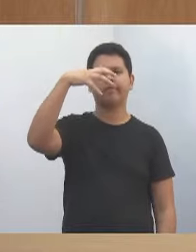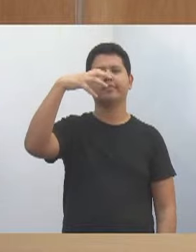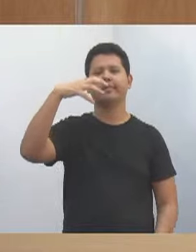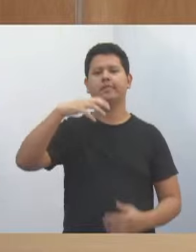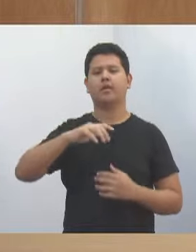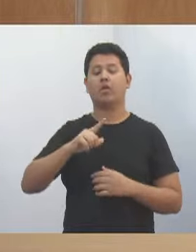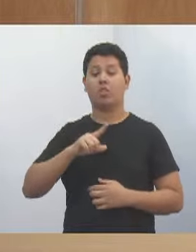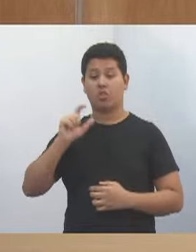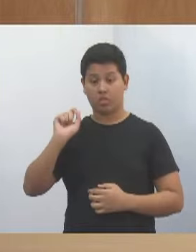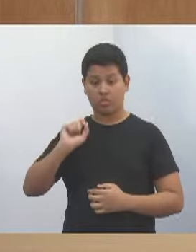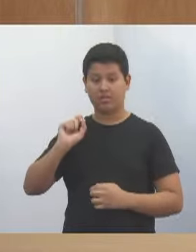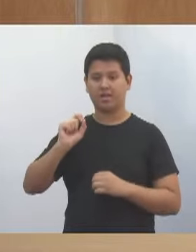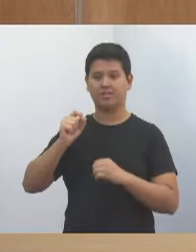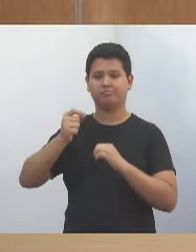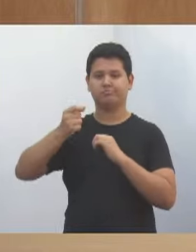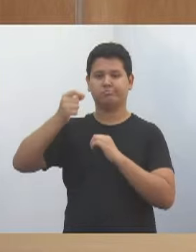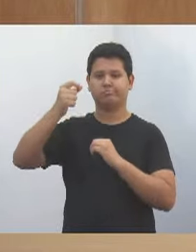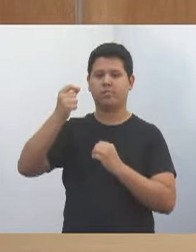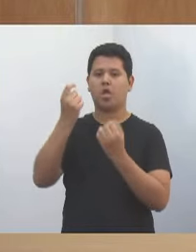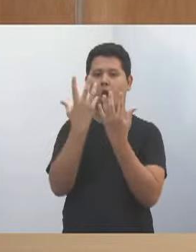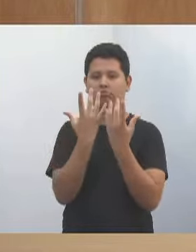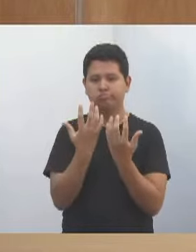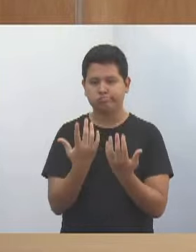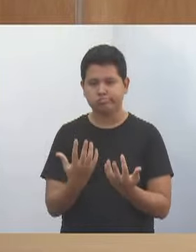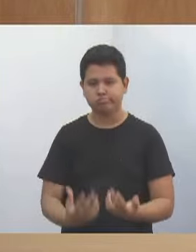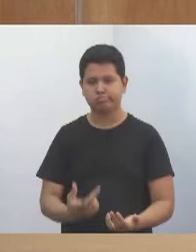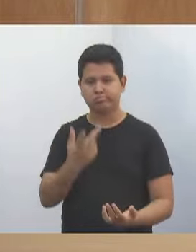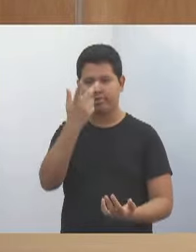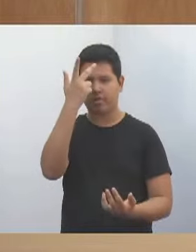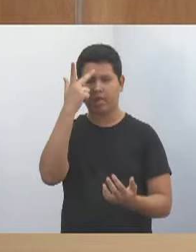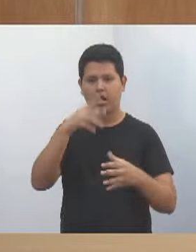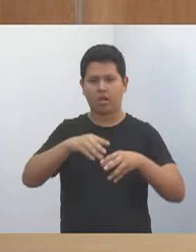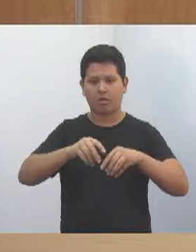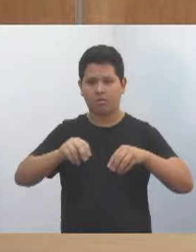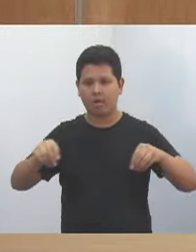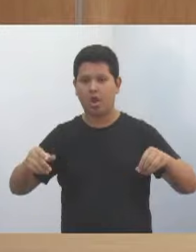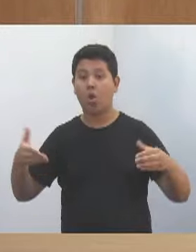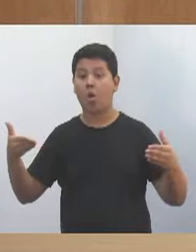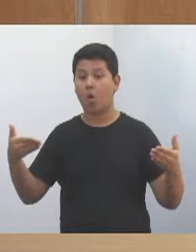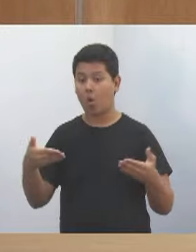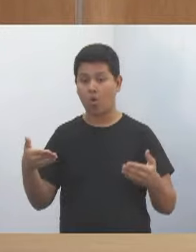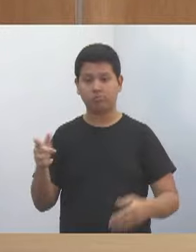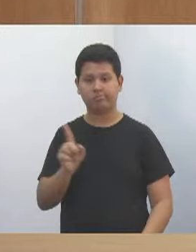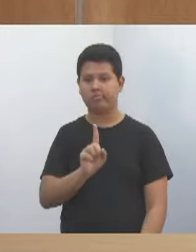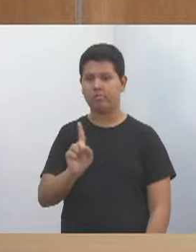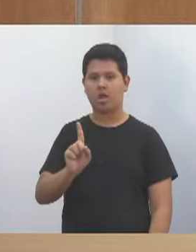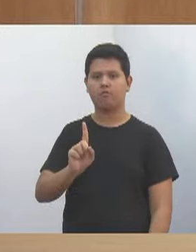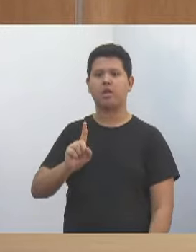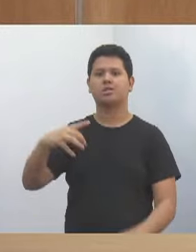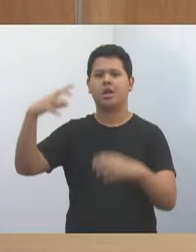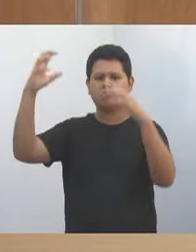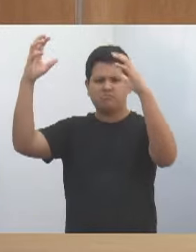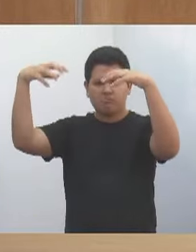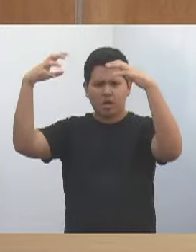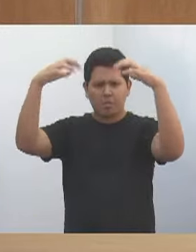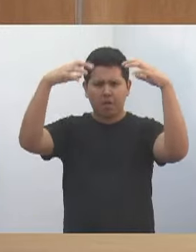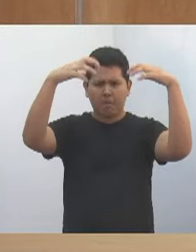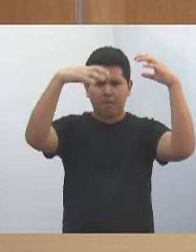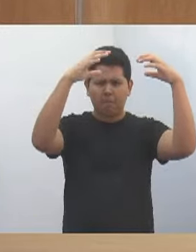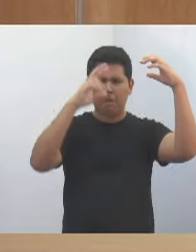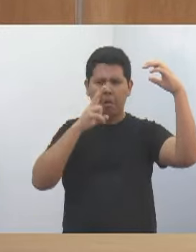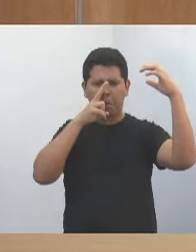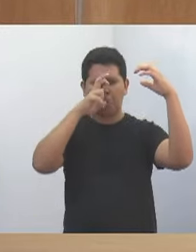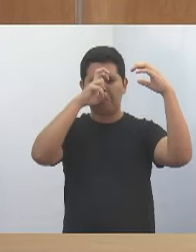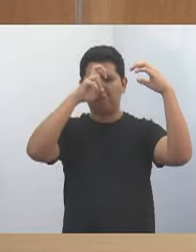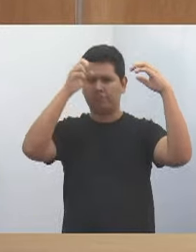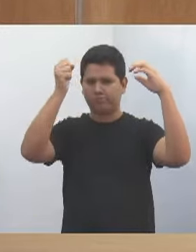fazendo com que a água infiltre no solo. Hoje, não. Hoje, vem um volume muito grande de